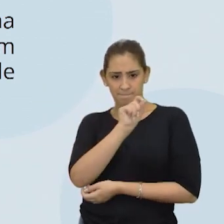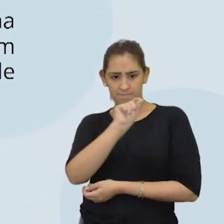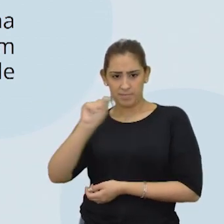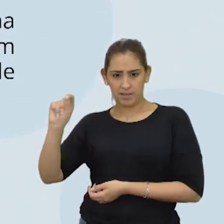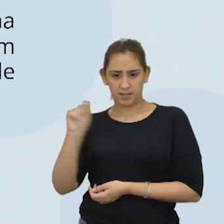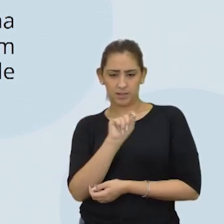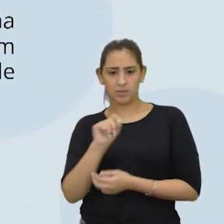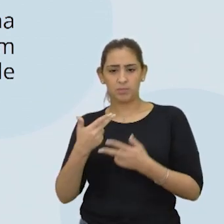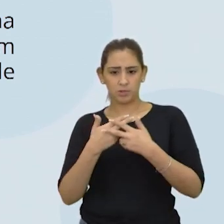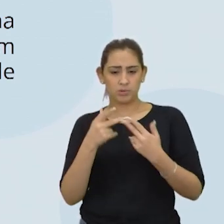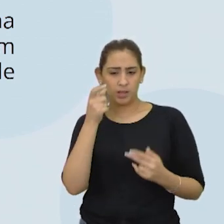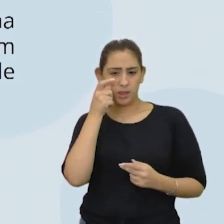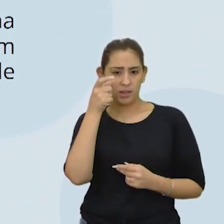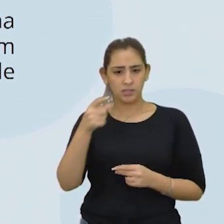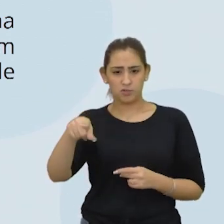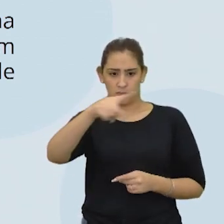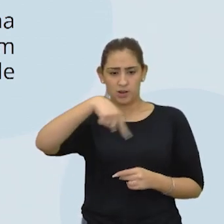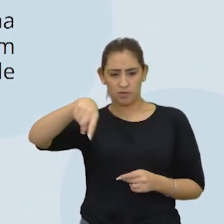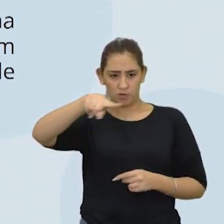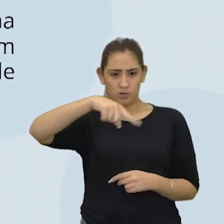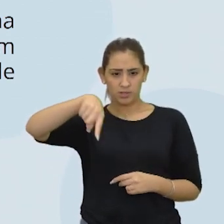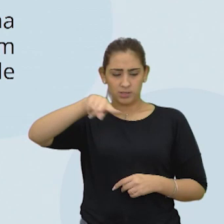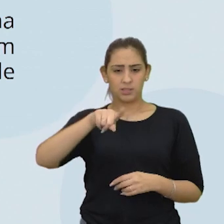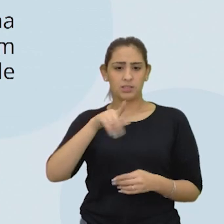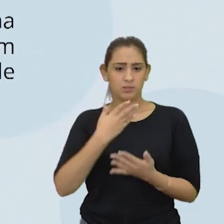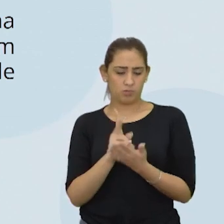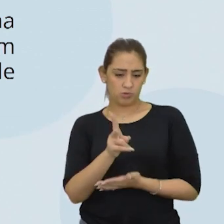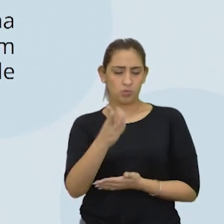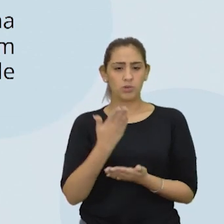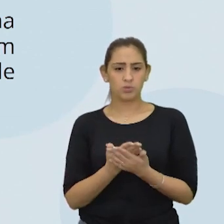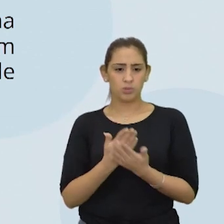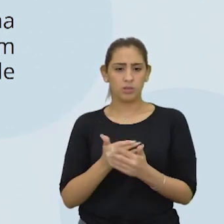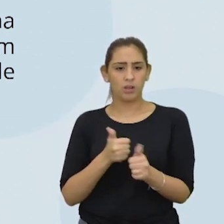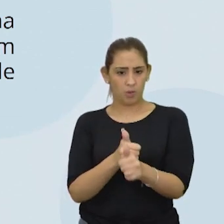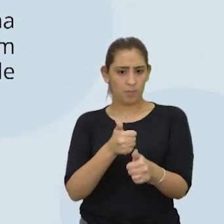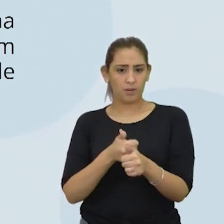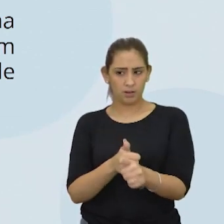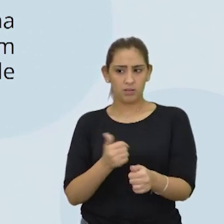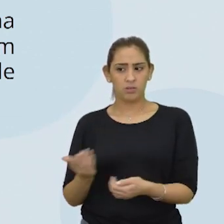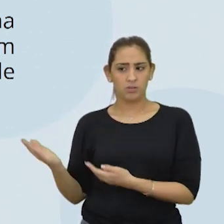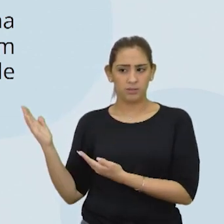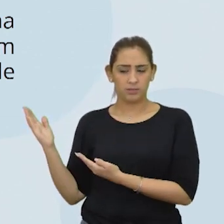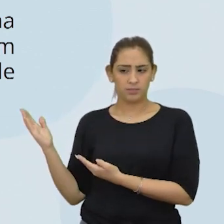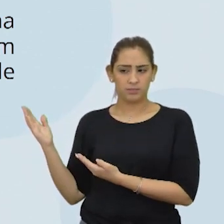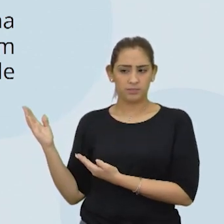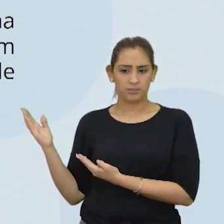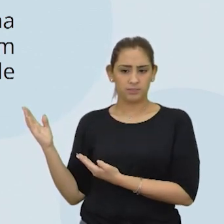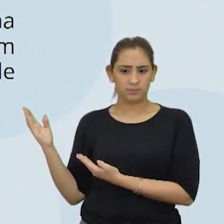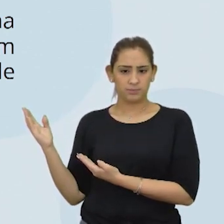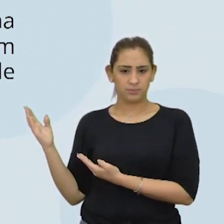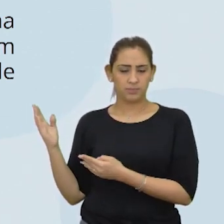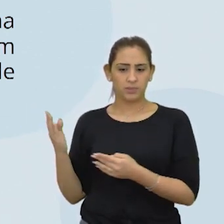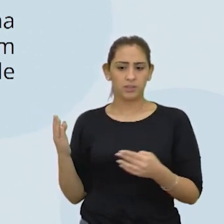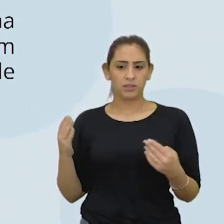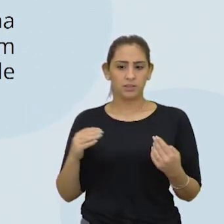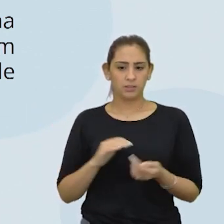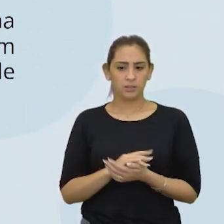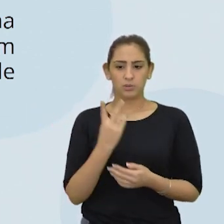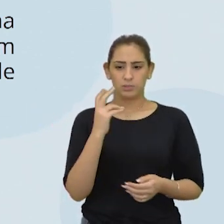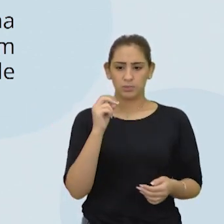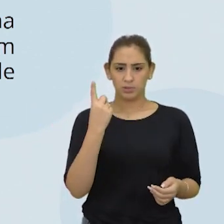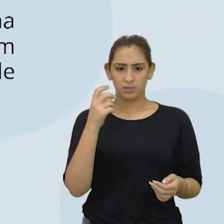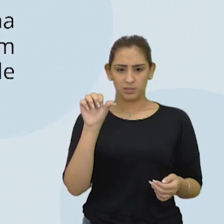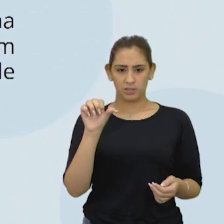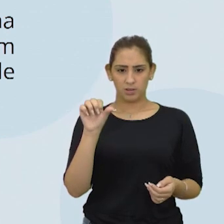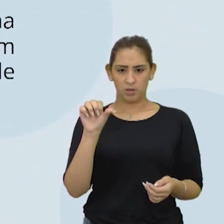é interessante para que vocês depois continuem estudando e acompanhando. Então a gente tem lá, em 2019, né, o